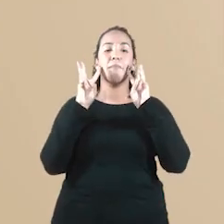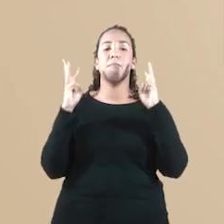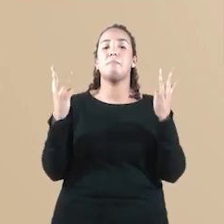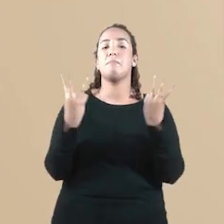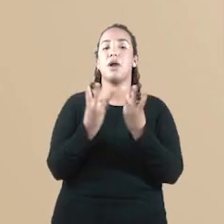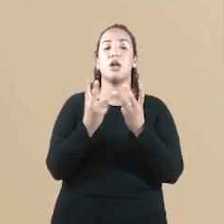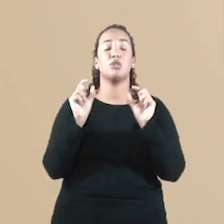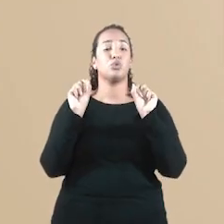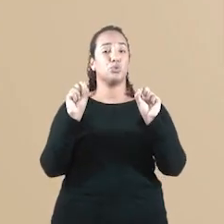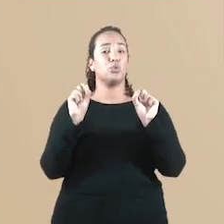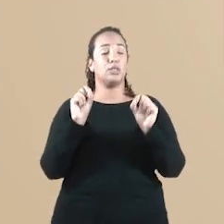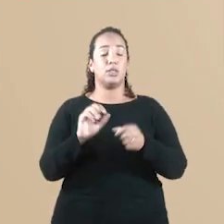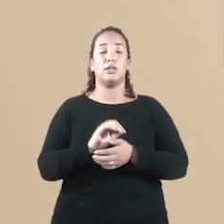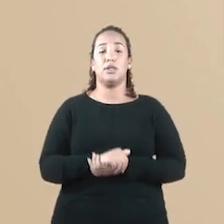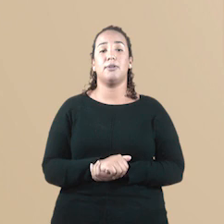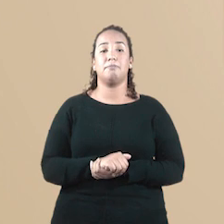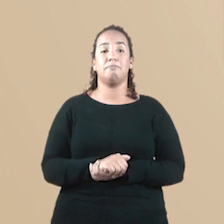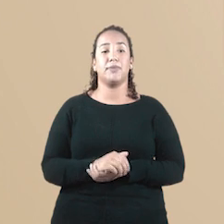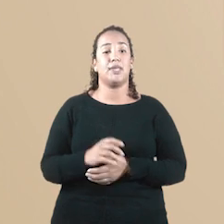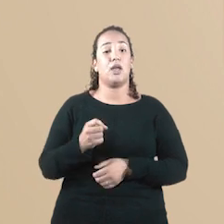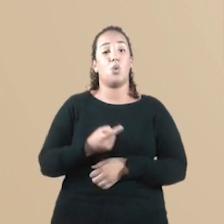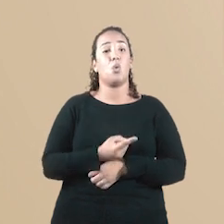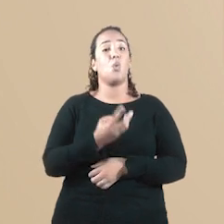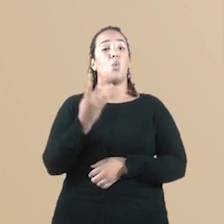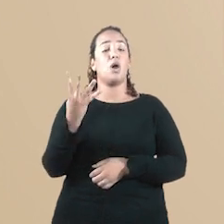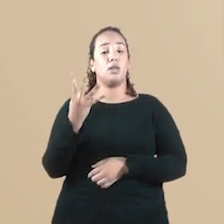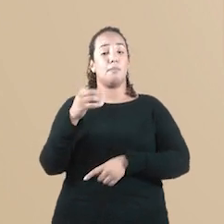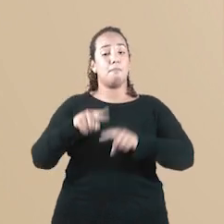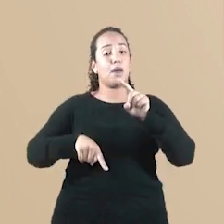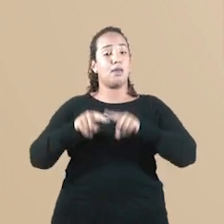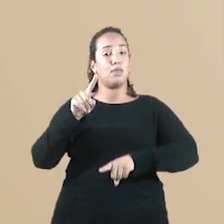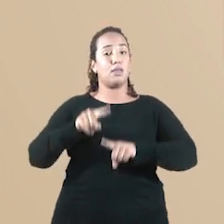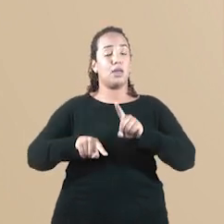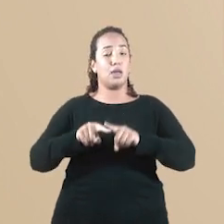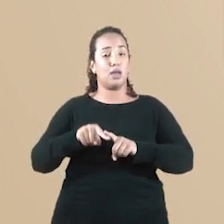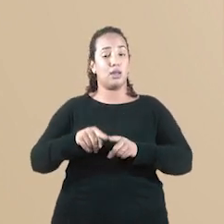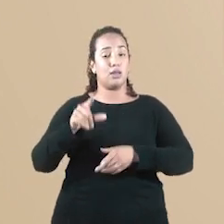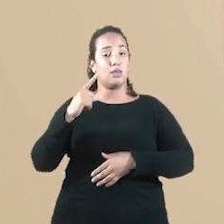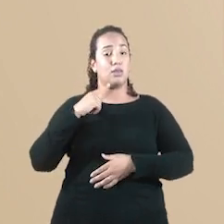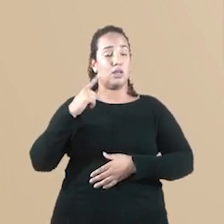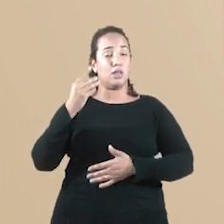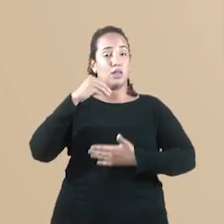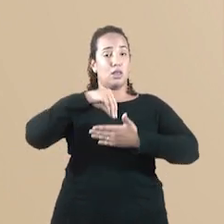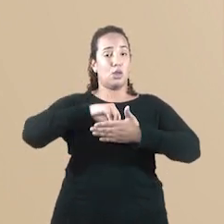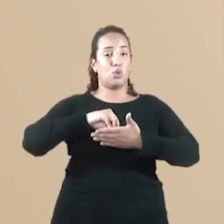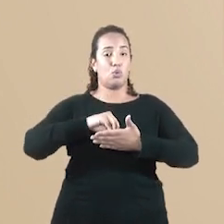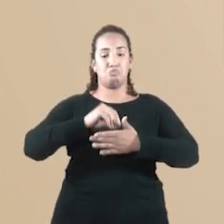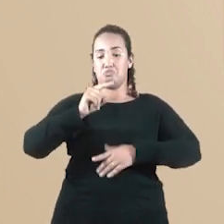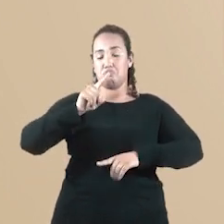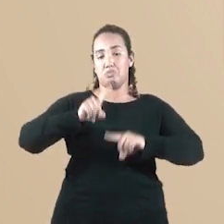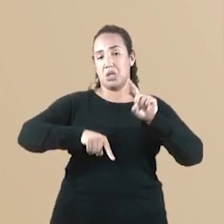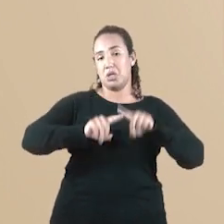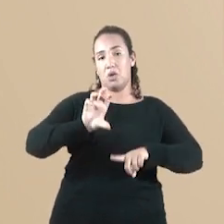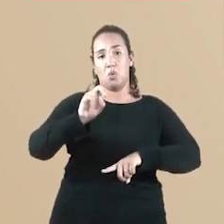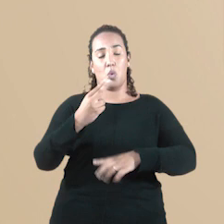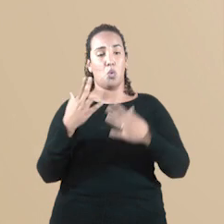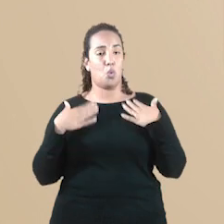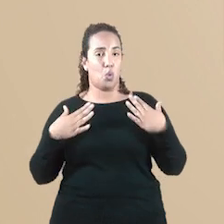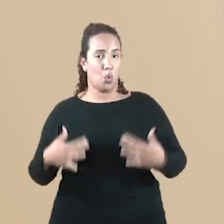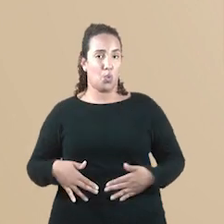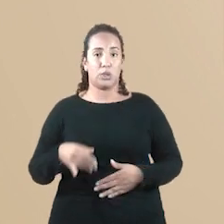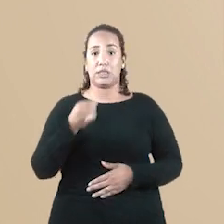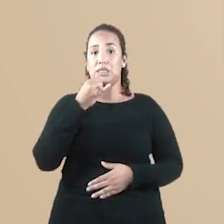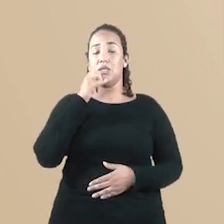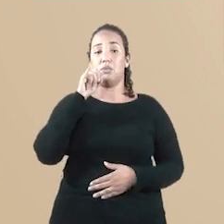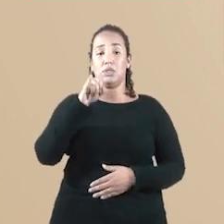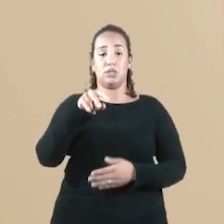A massa mede a quantidade de matéria que existe em um determinado corpo. Por exemplo, se eu subir na